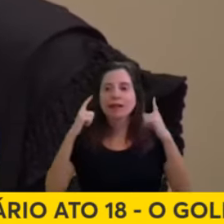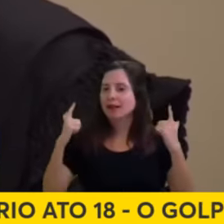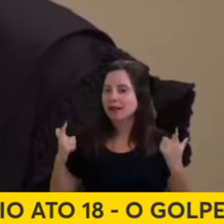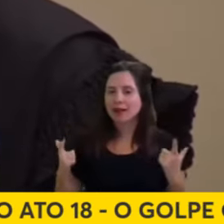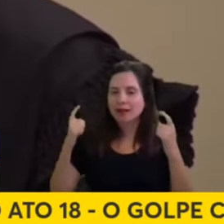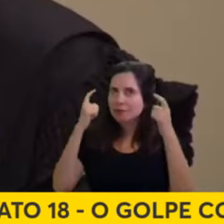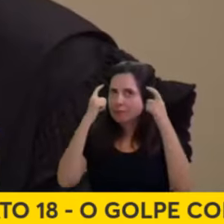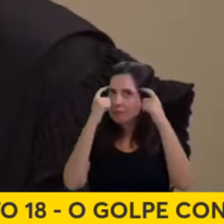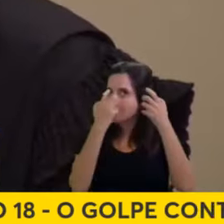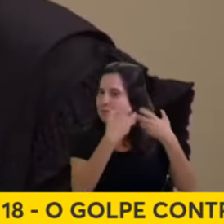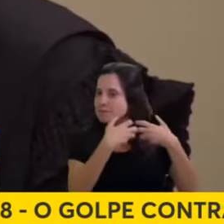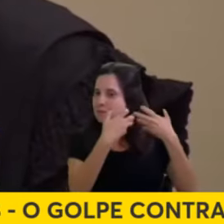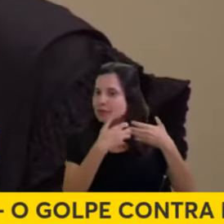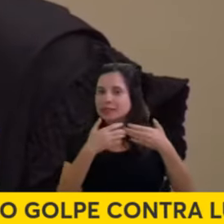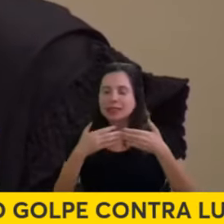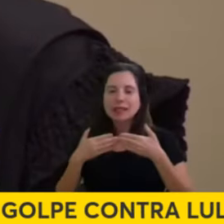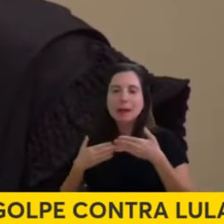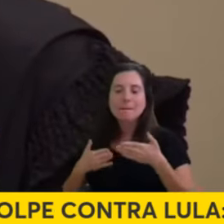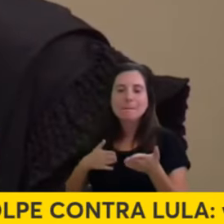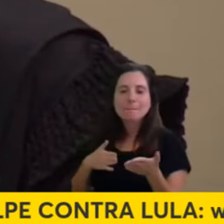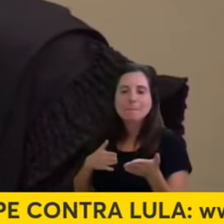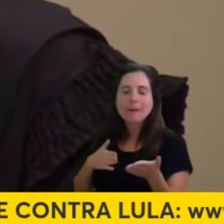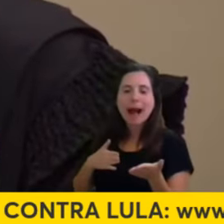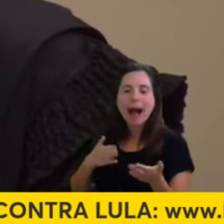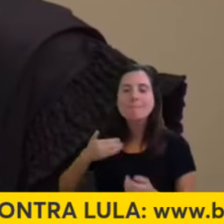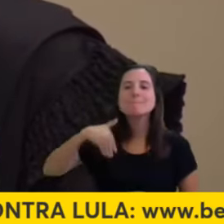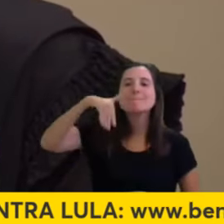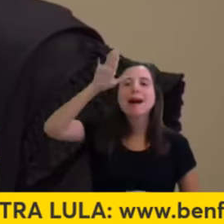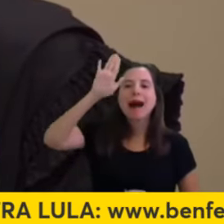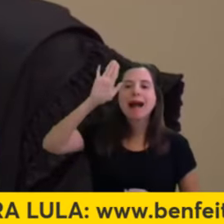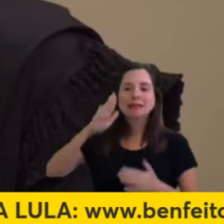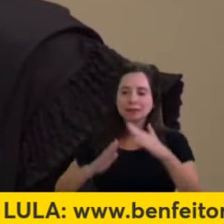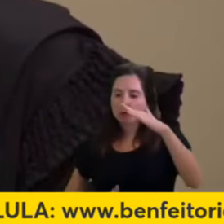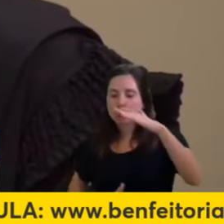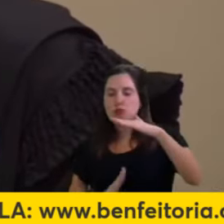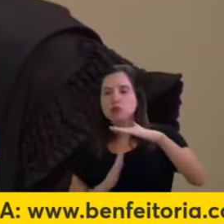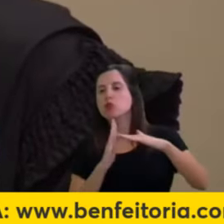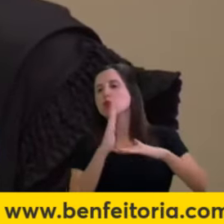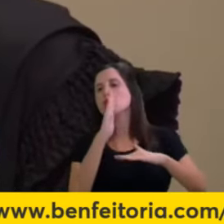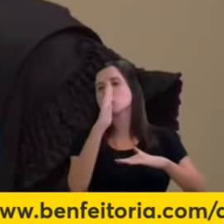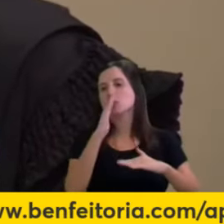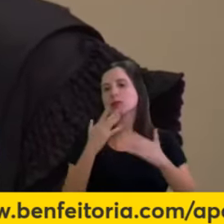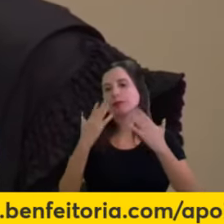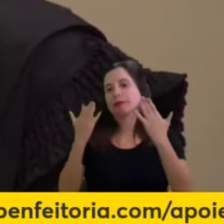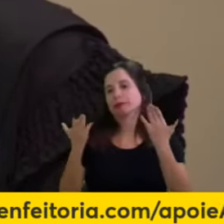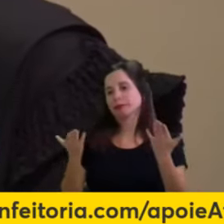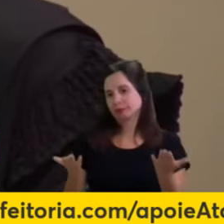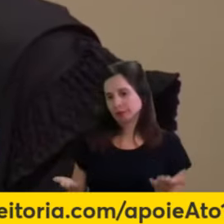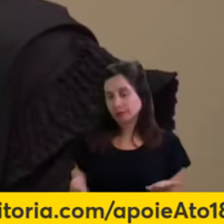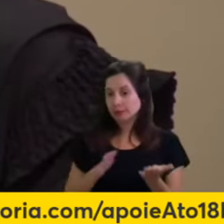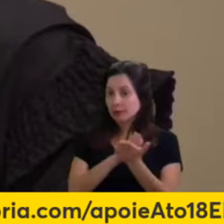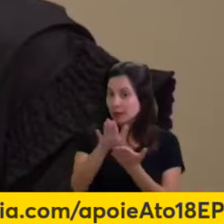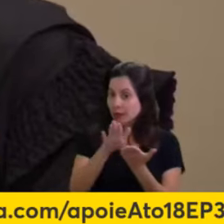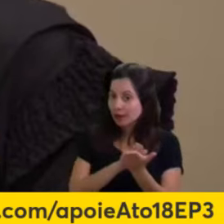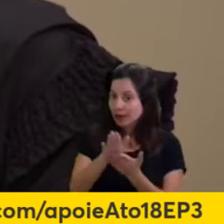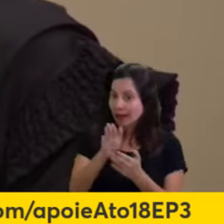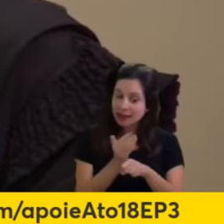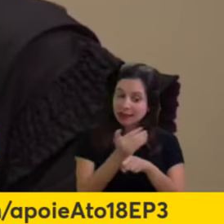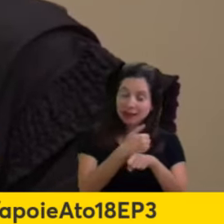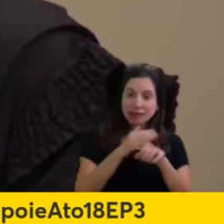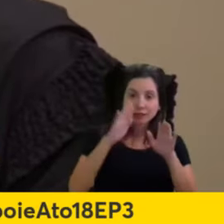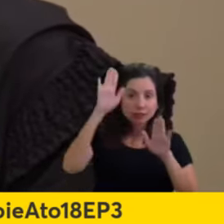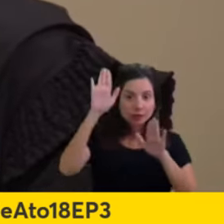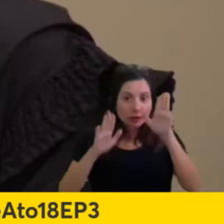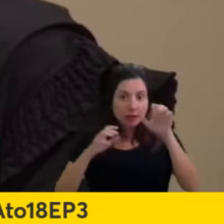que seria ultrapassado o testo de gastos assim não pode ser a indicação singela de que os gastos de pré-campanha deve-se somar as